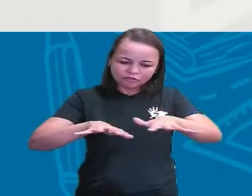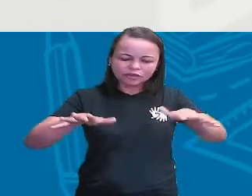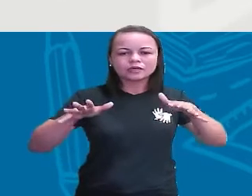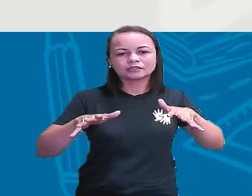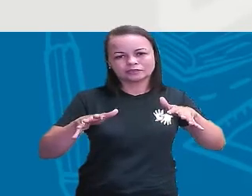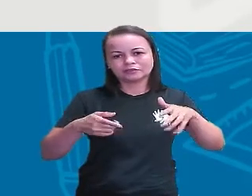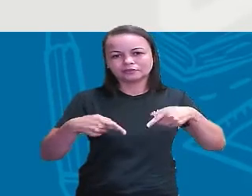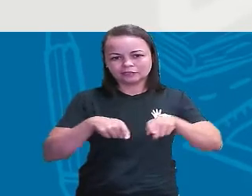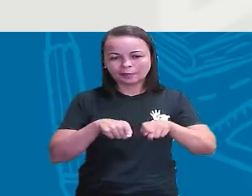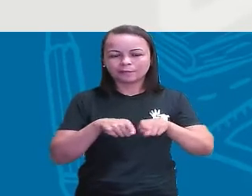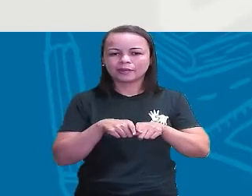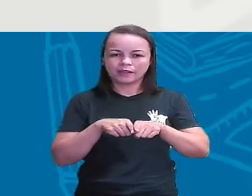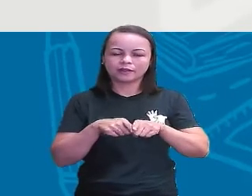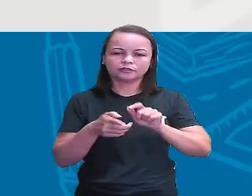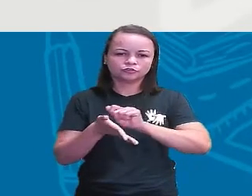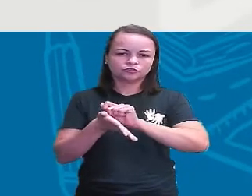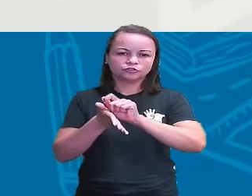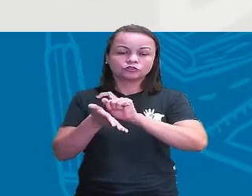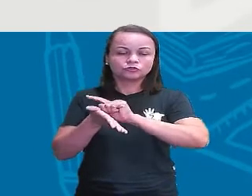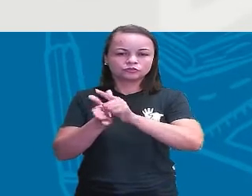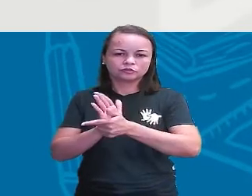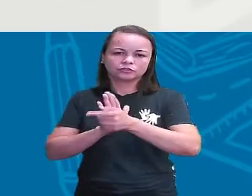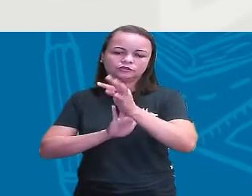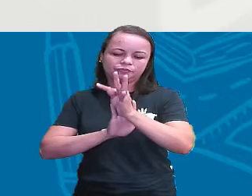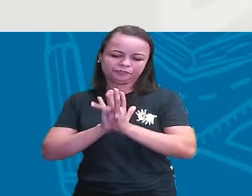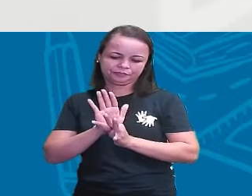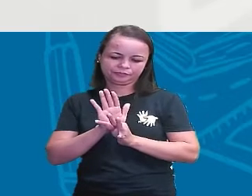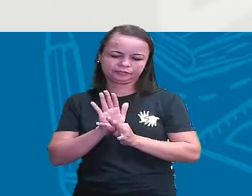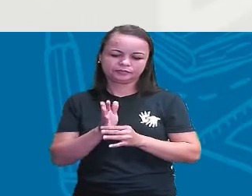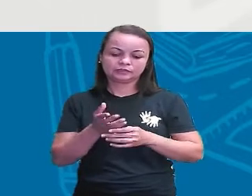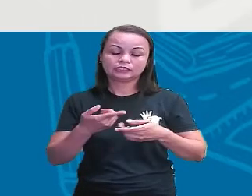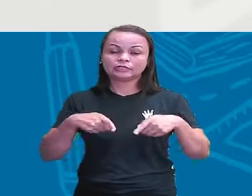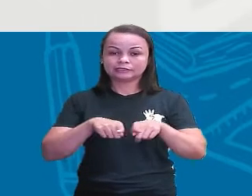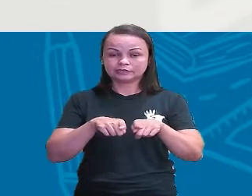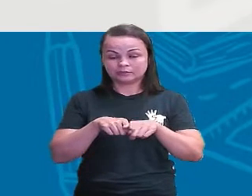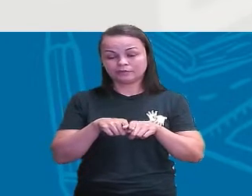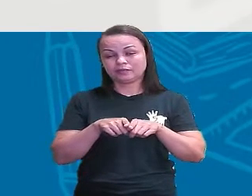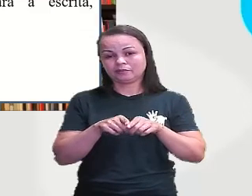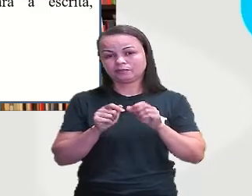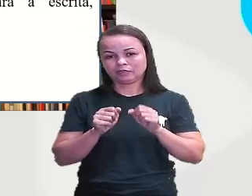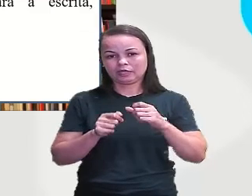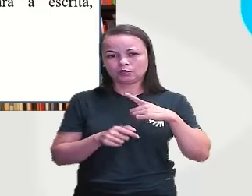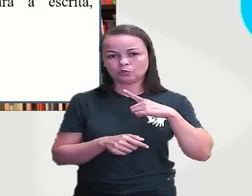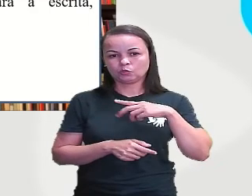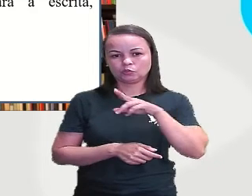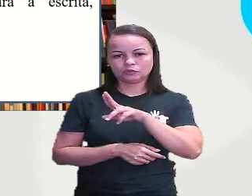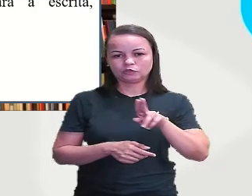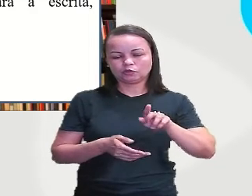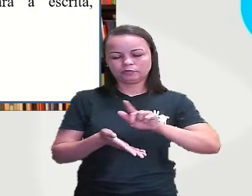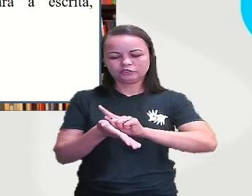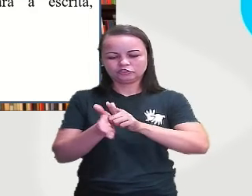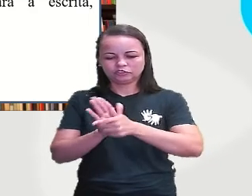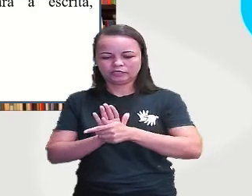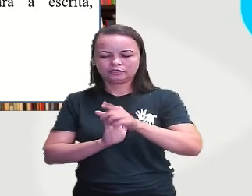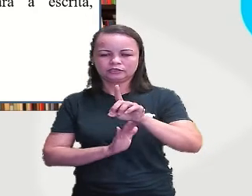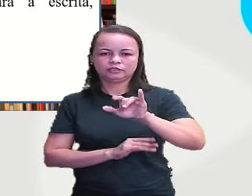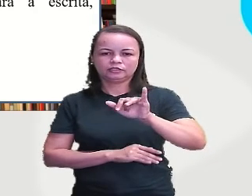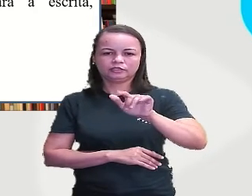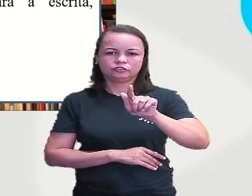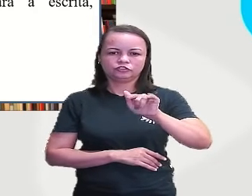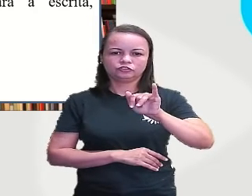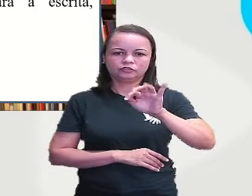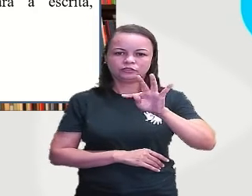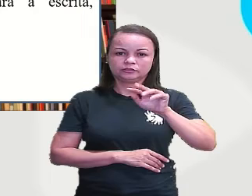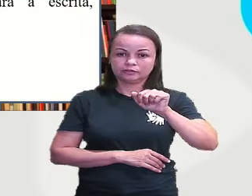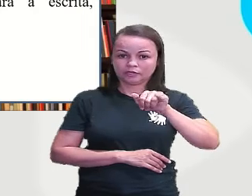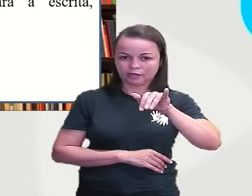o avanço nos gêneros textuais, que aí a gente pode chamar de gêneros digitais, né? Com o desenvolvimento